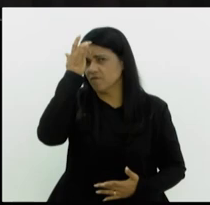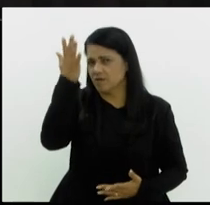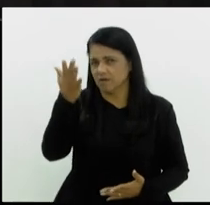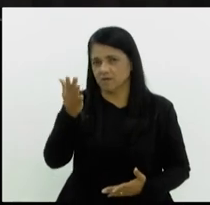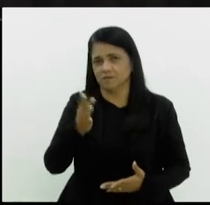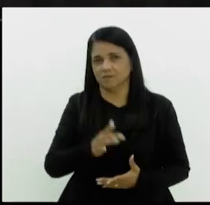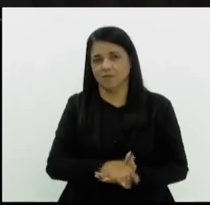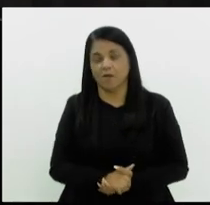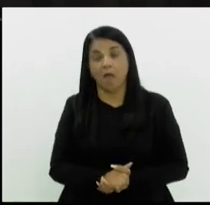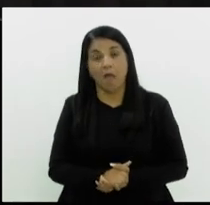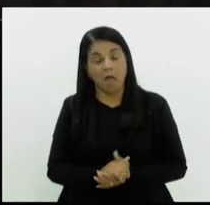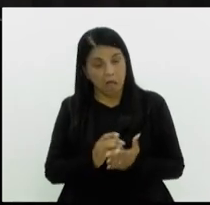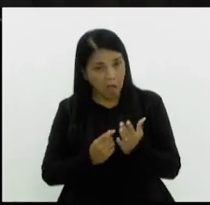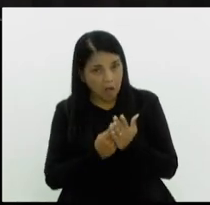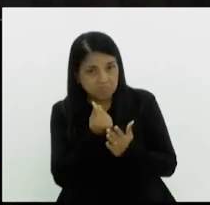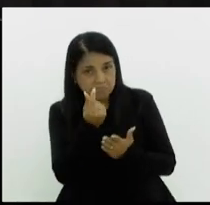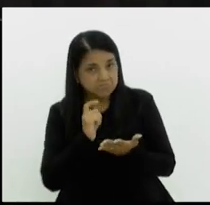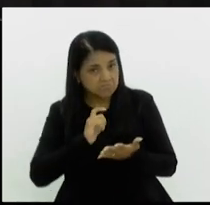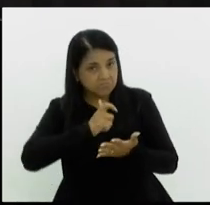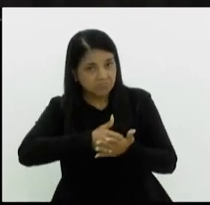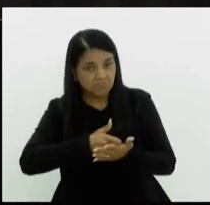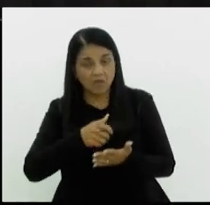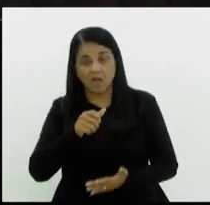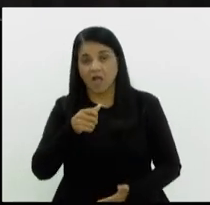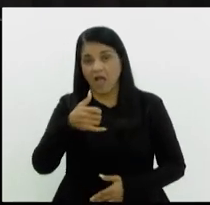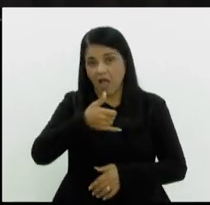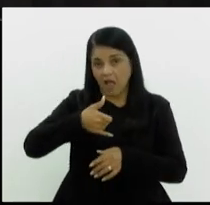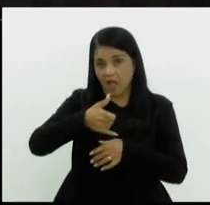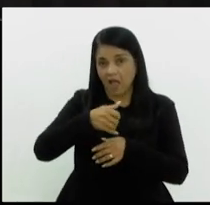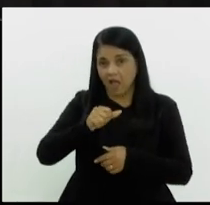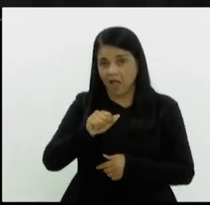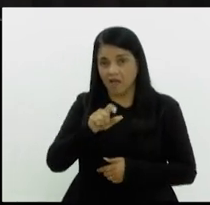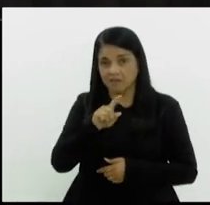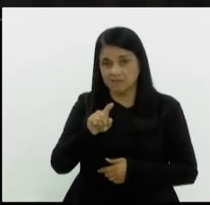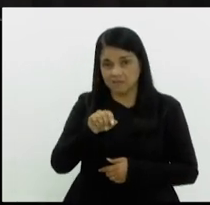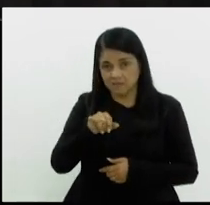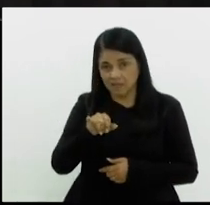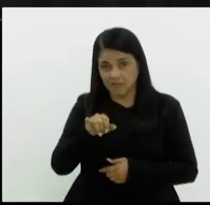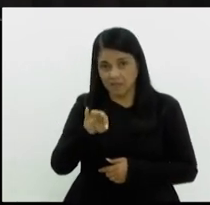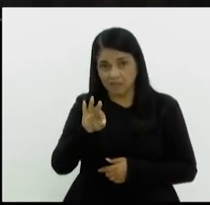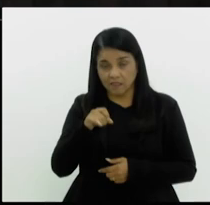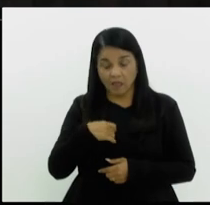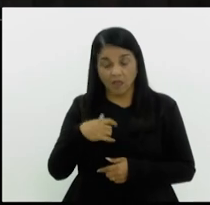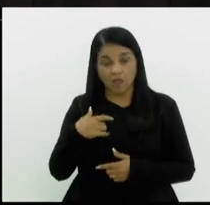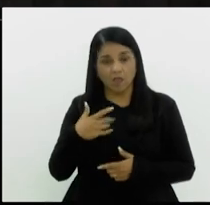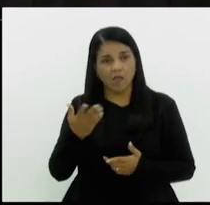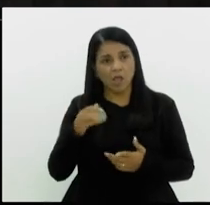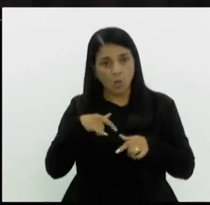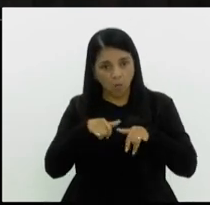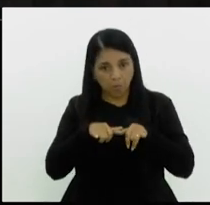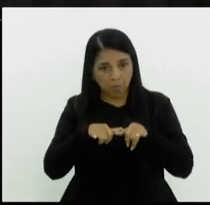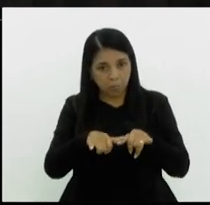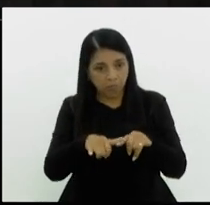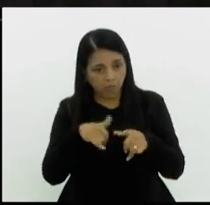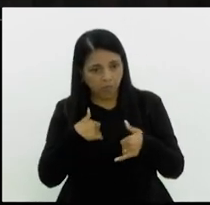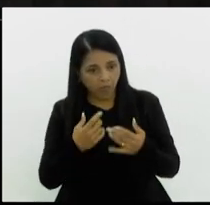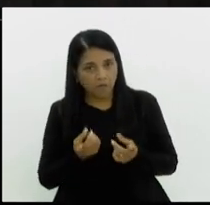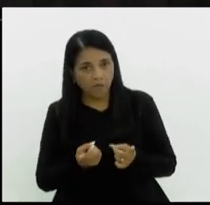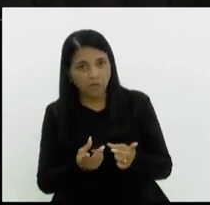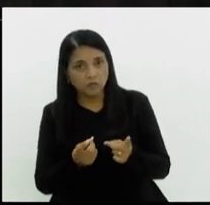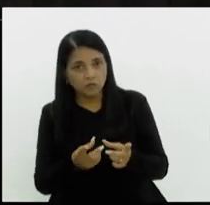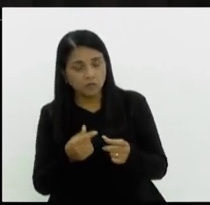Ah, aumentou, é, o azeite? Outro dia, o azeite, eu fiquei embasbacado, o azeite vendido, sabe com o